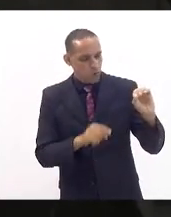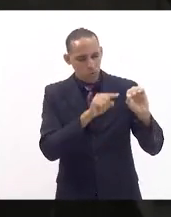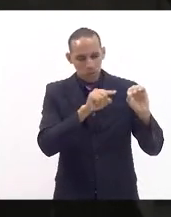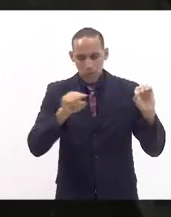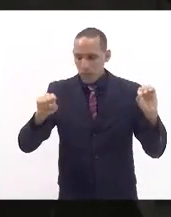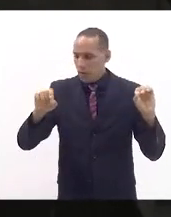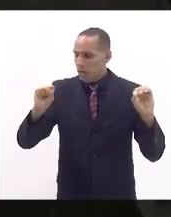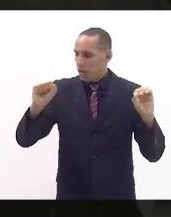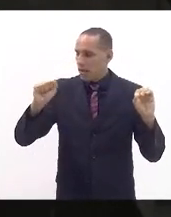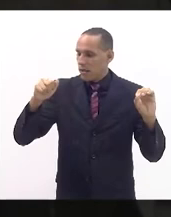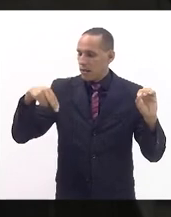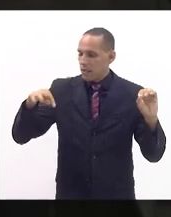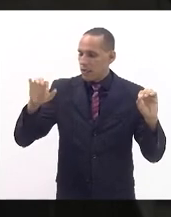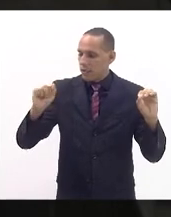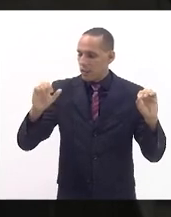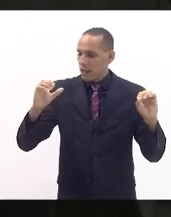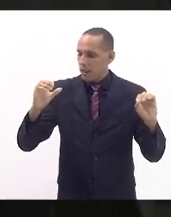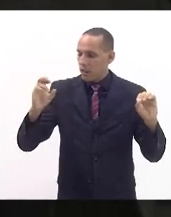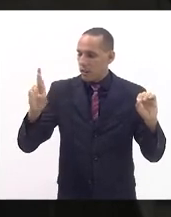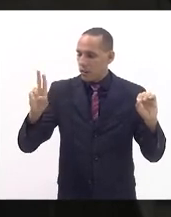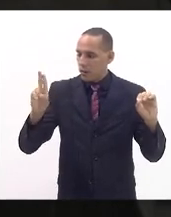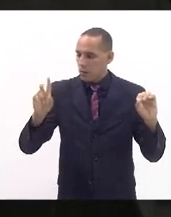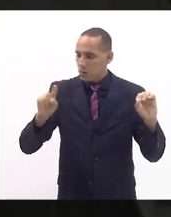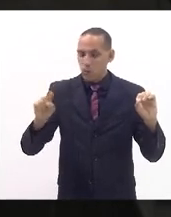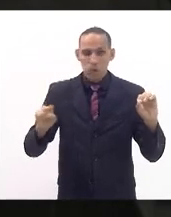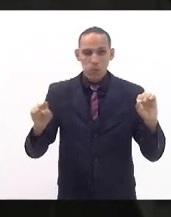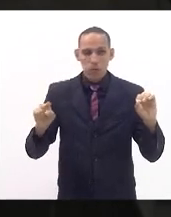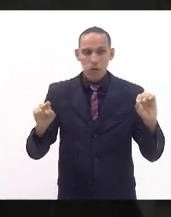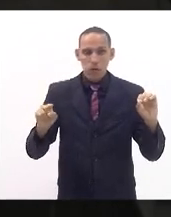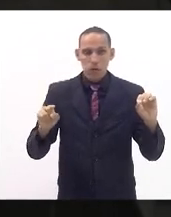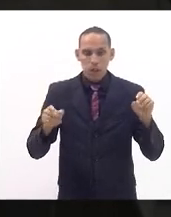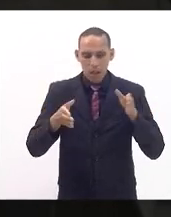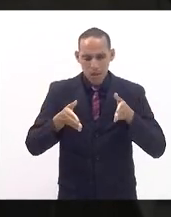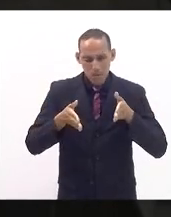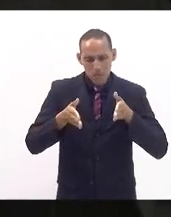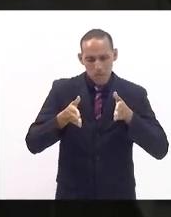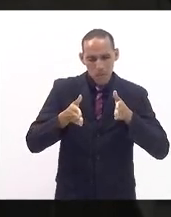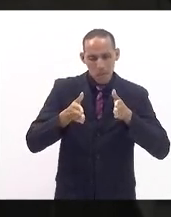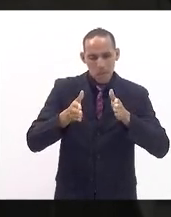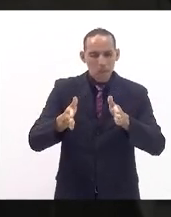a via permanente está